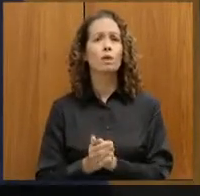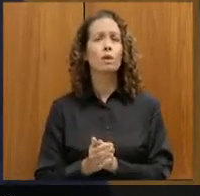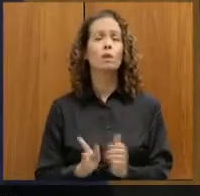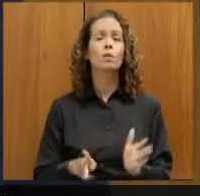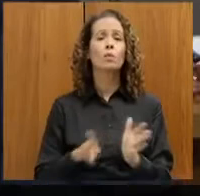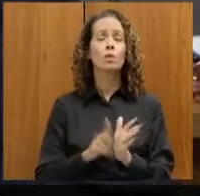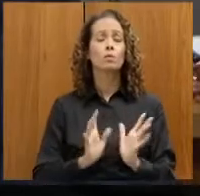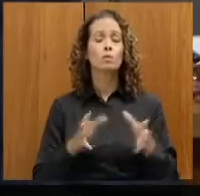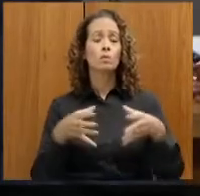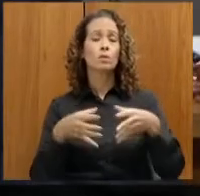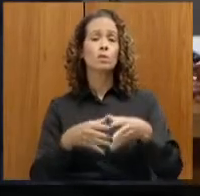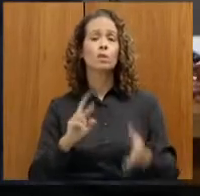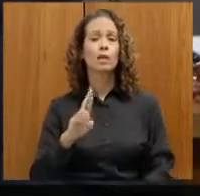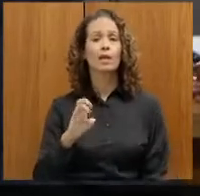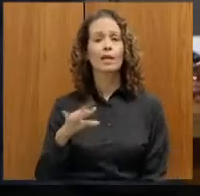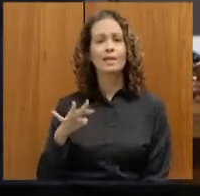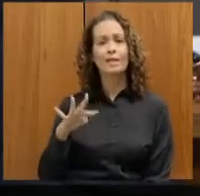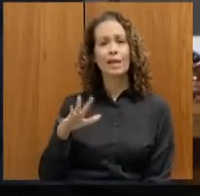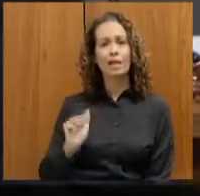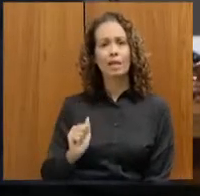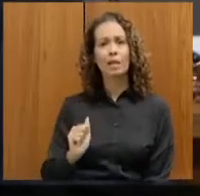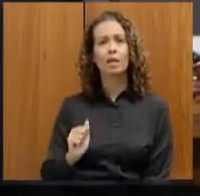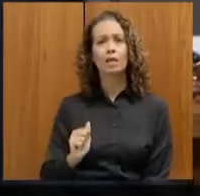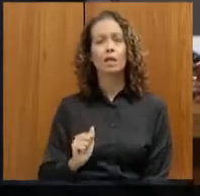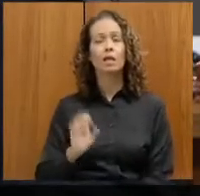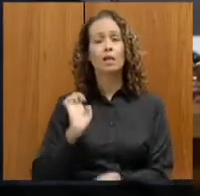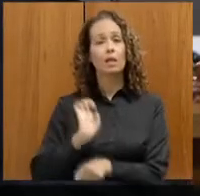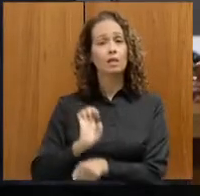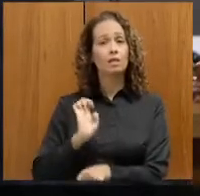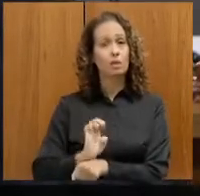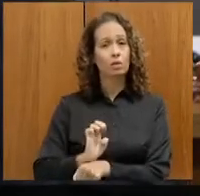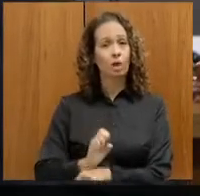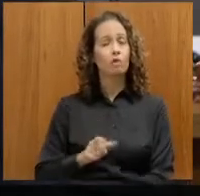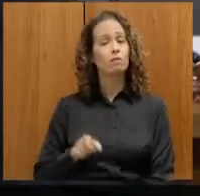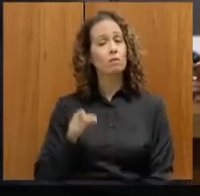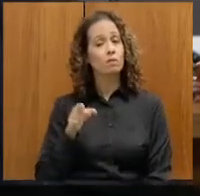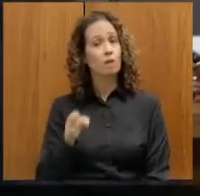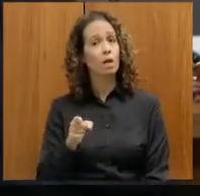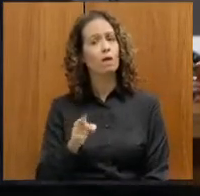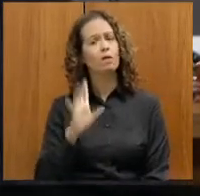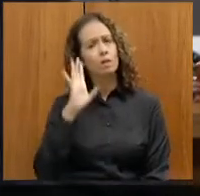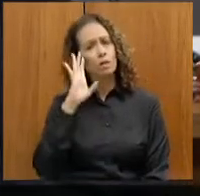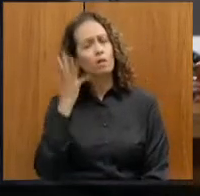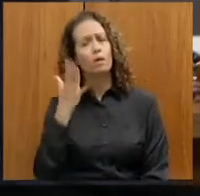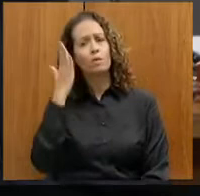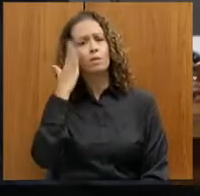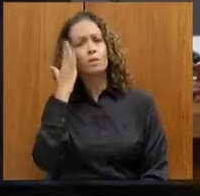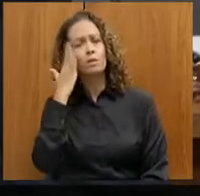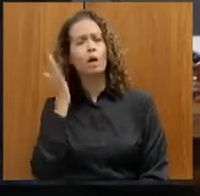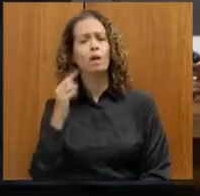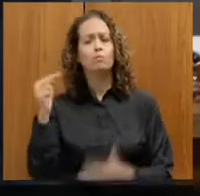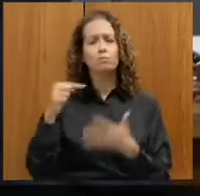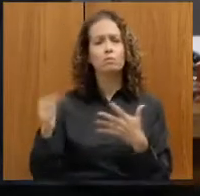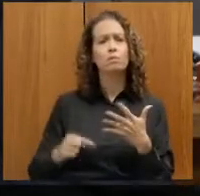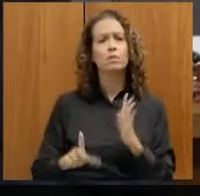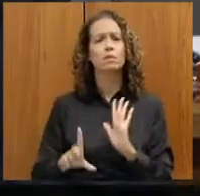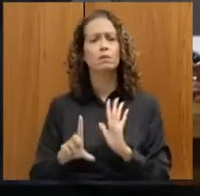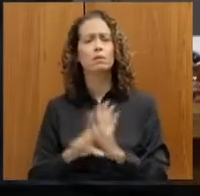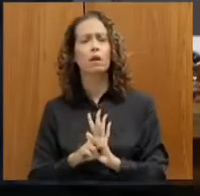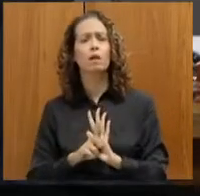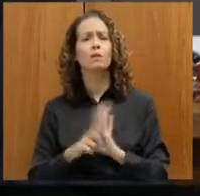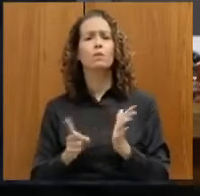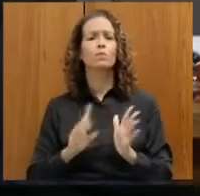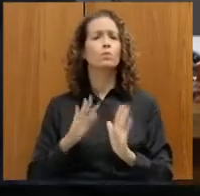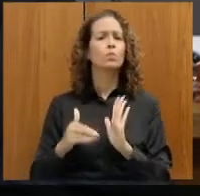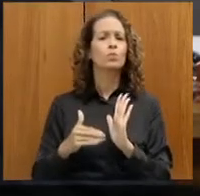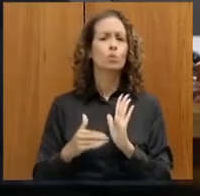estadual e relax e definir se está atendendo toda a legalidade todos os contrapontos necessários para que o